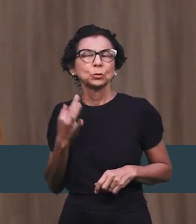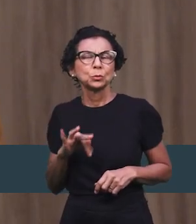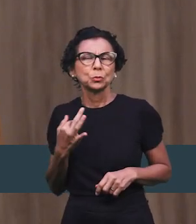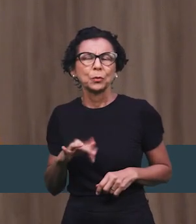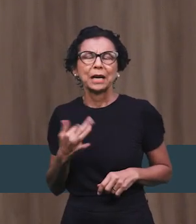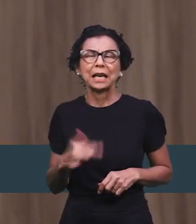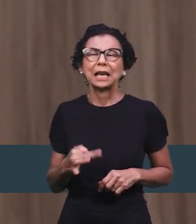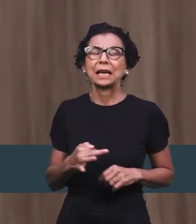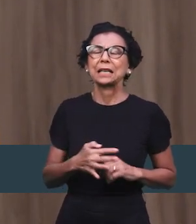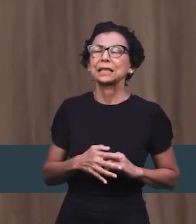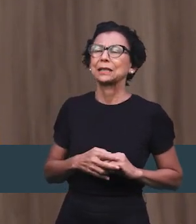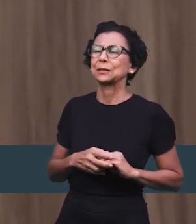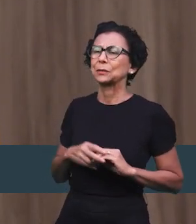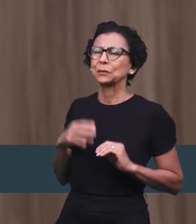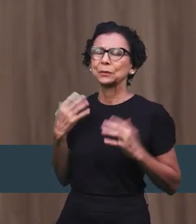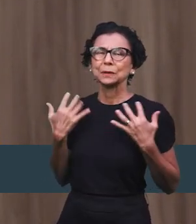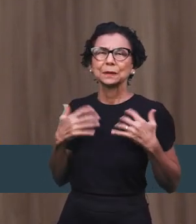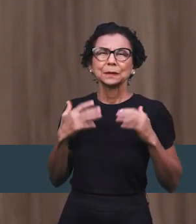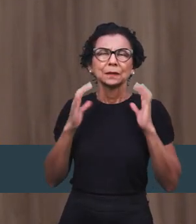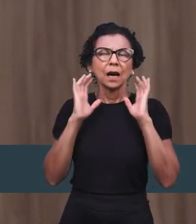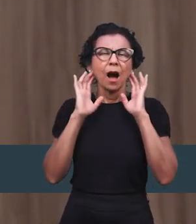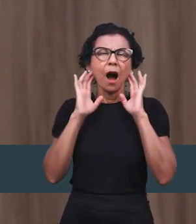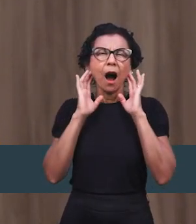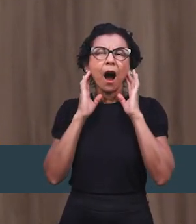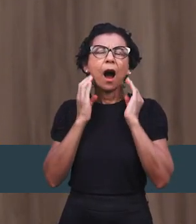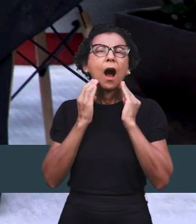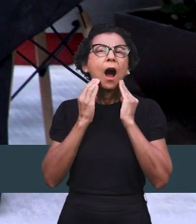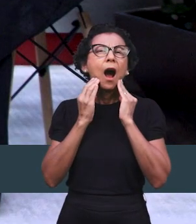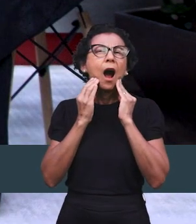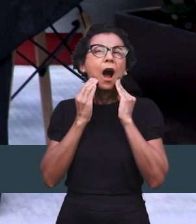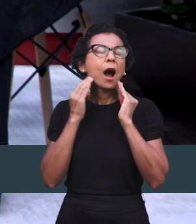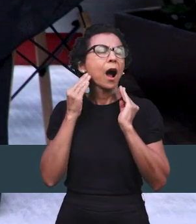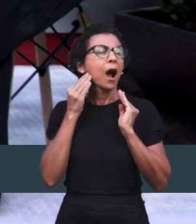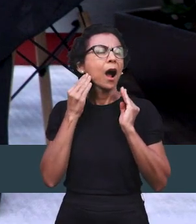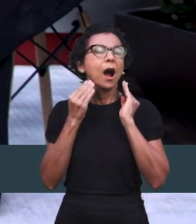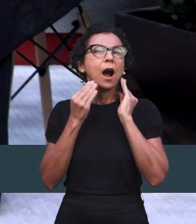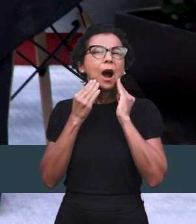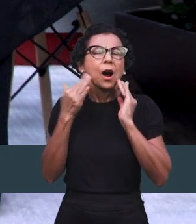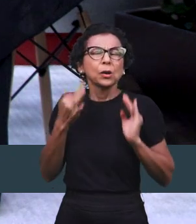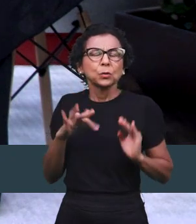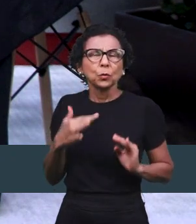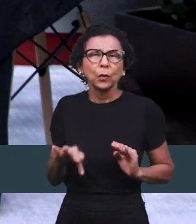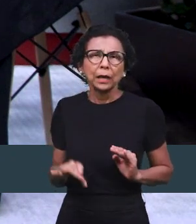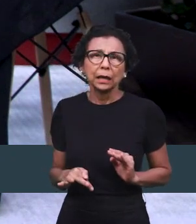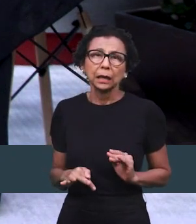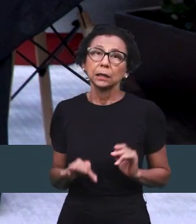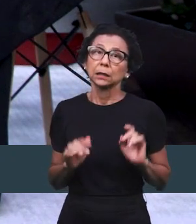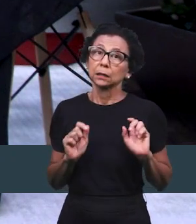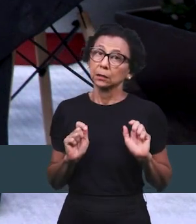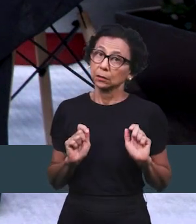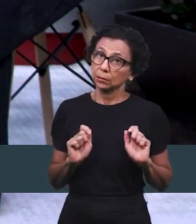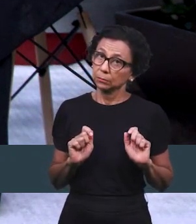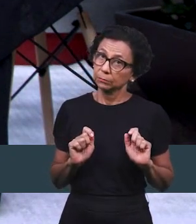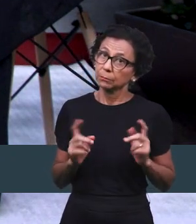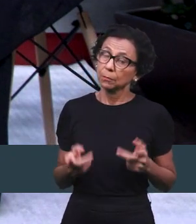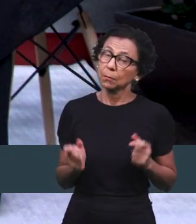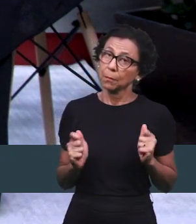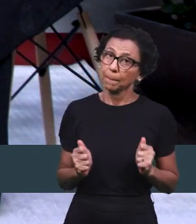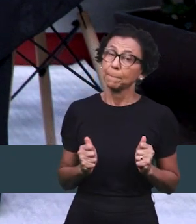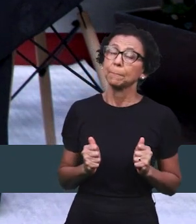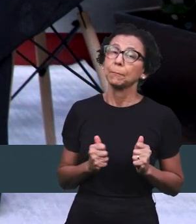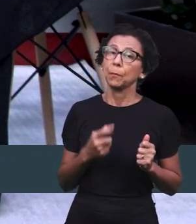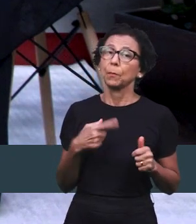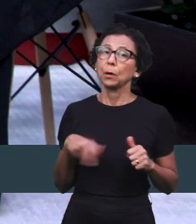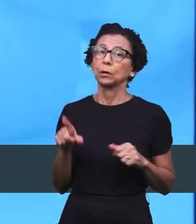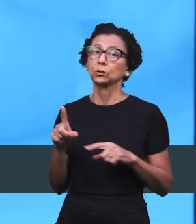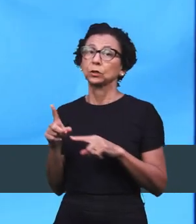também, que pode ser tratada em casa. Ah, maravilha. Então agora vamos falar um pouquinho mais, já que a gente está falando de